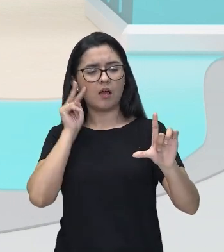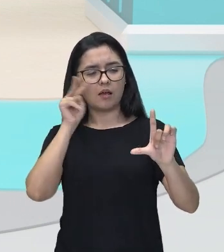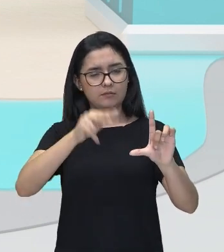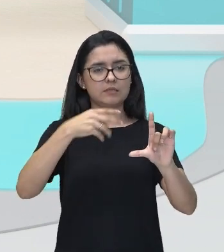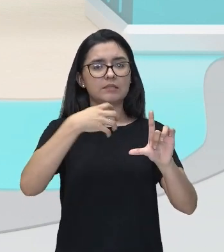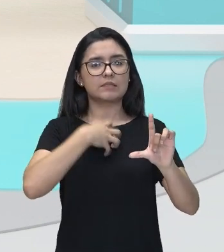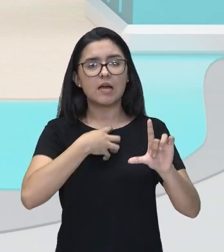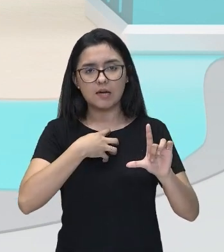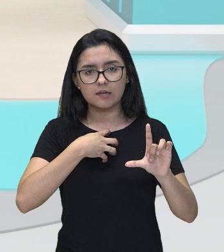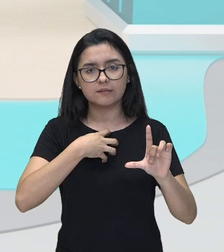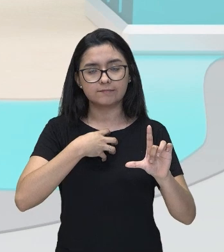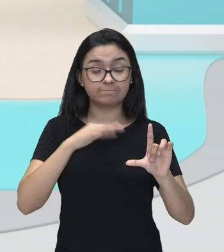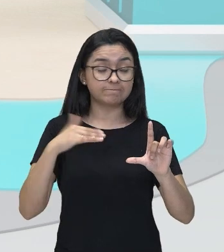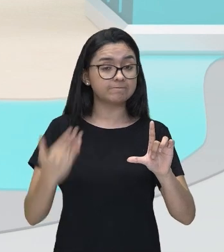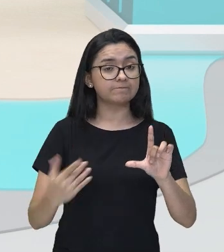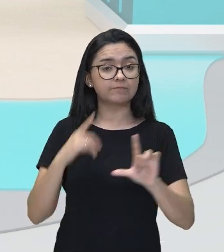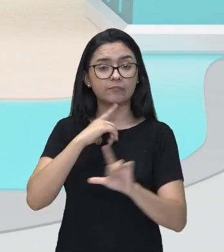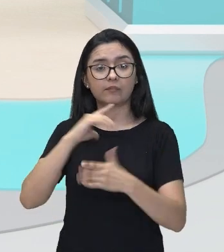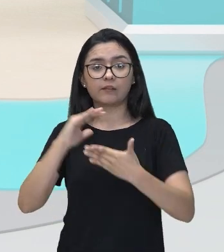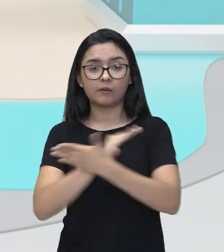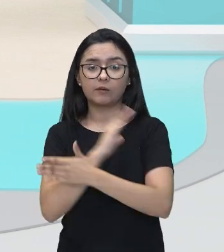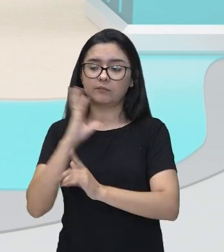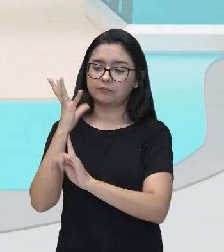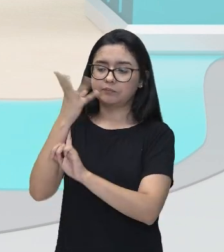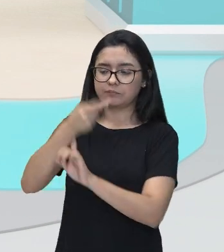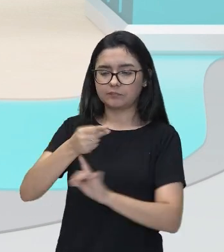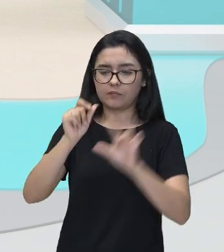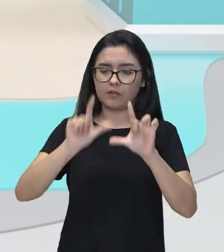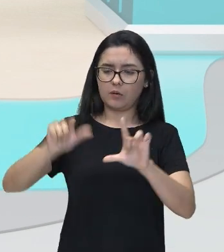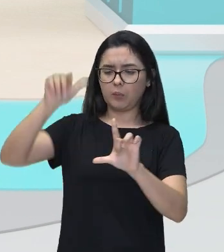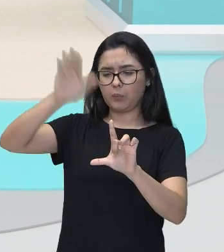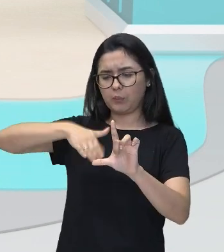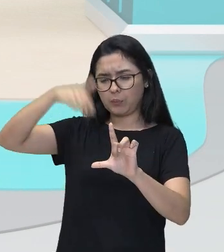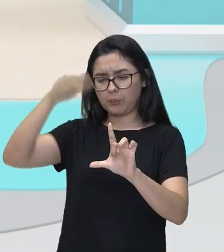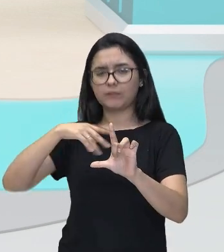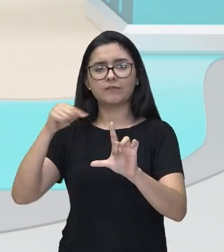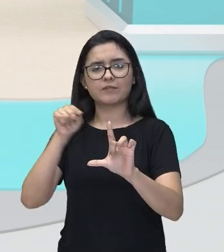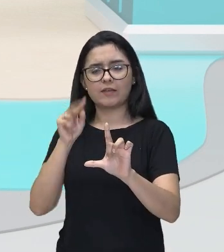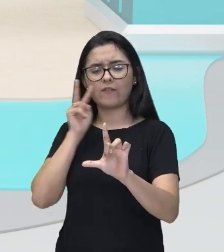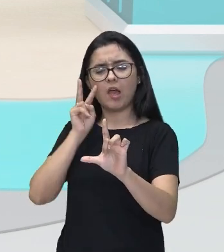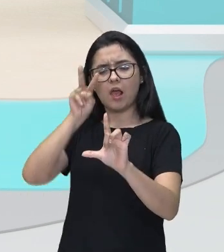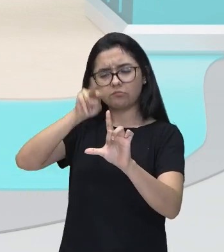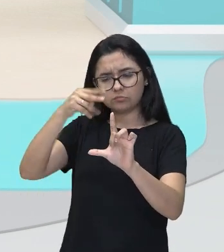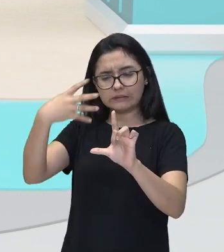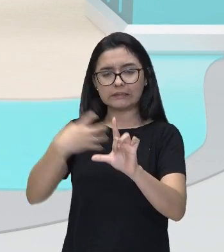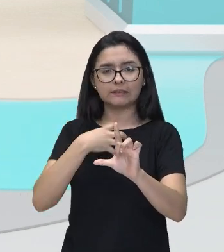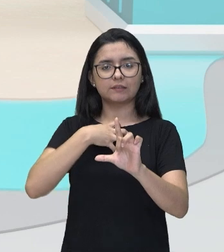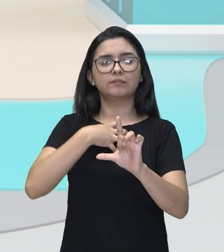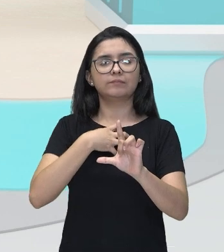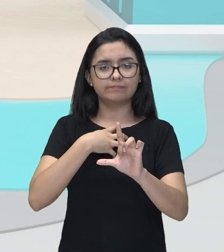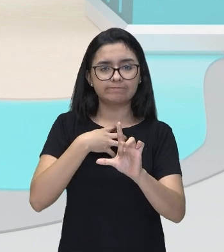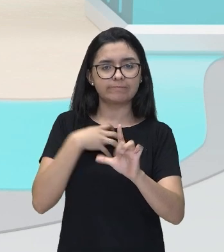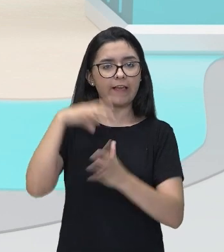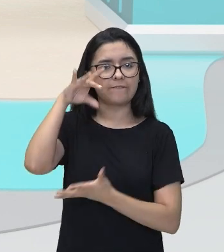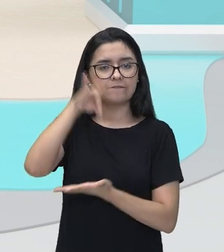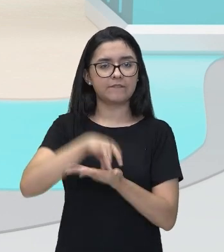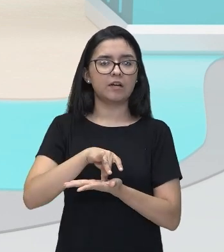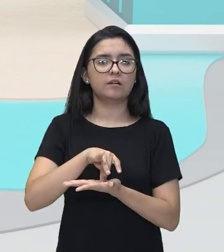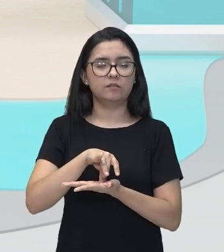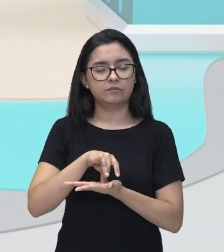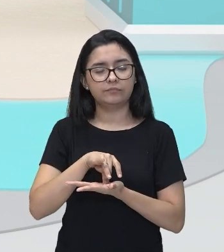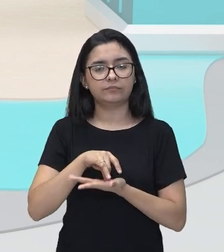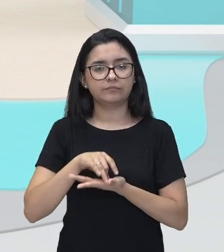tem artista que pinta quadros realistas que dá essa sensação no espectador